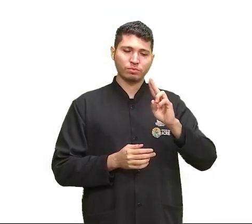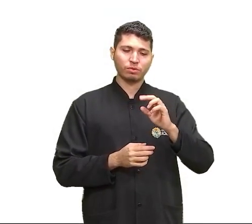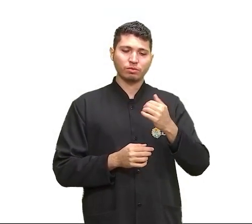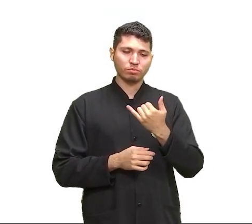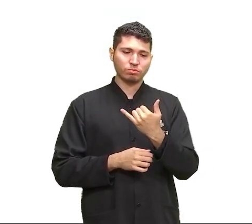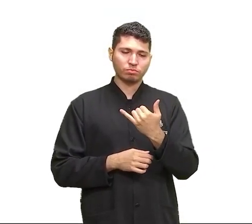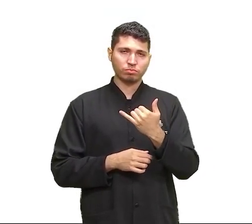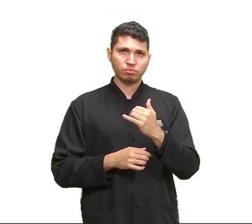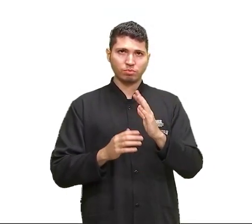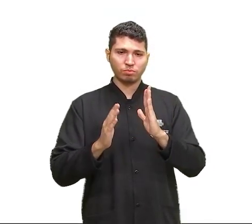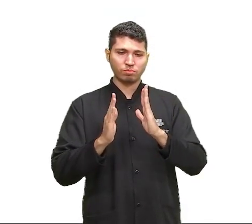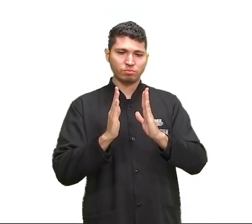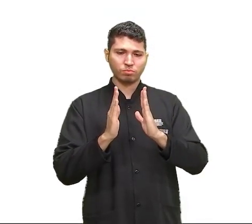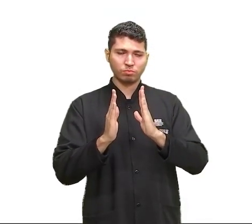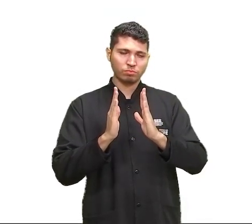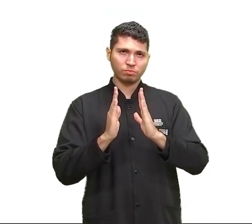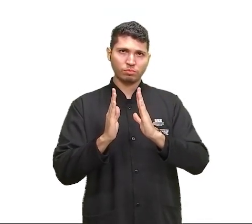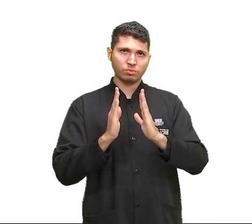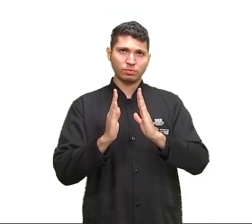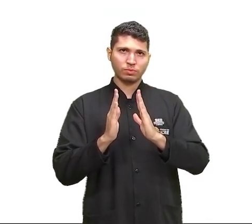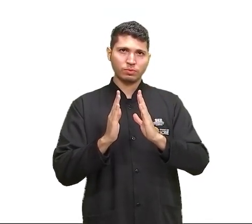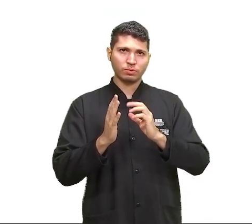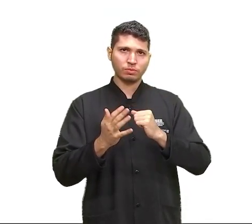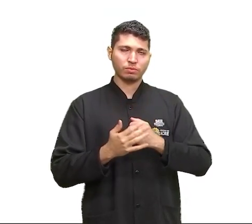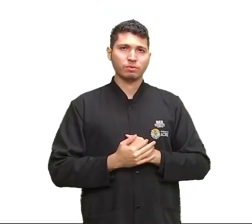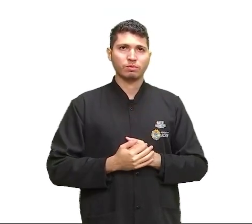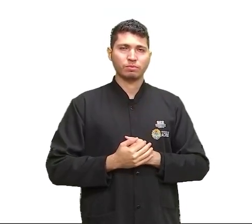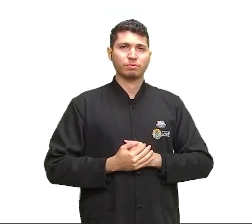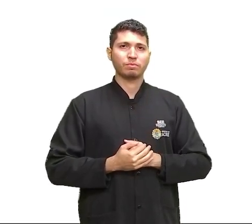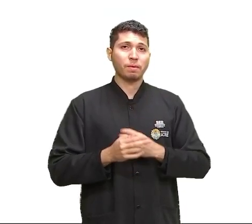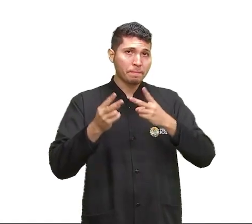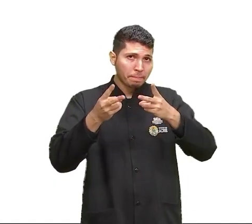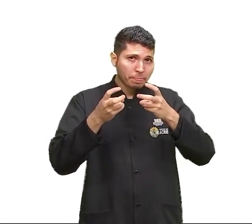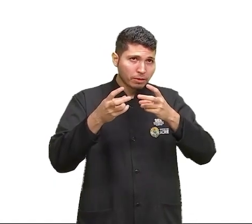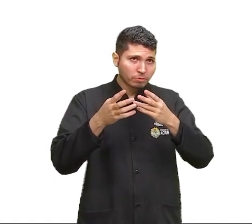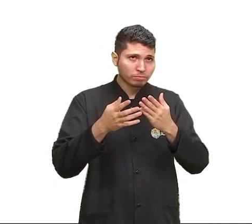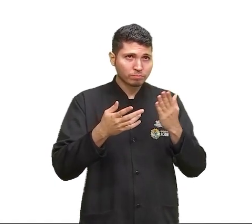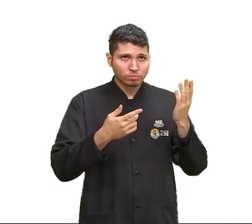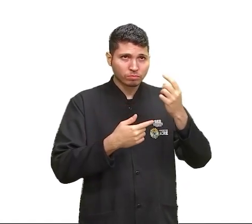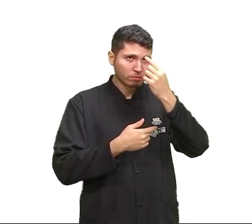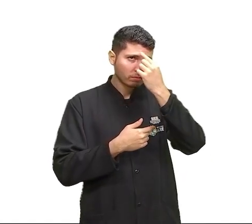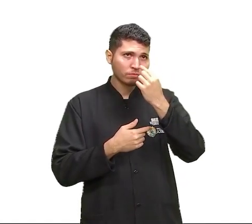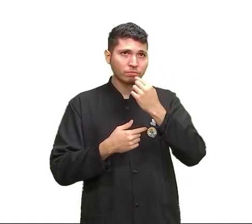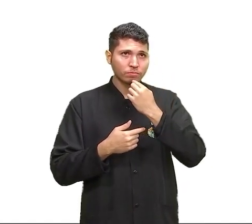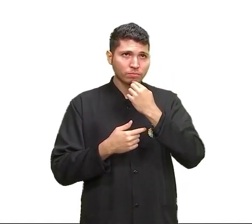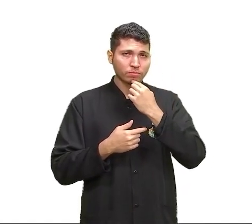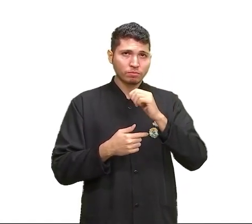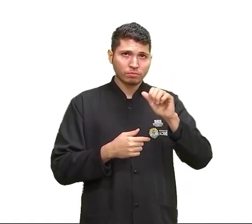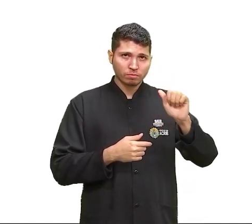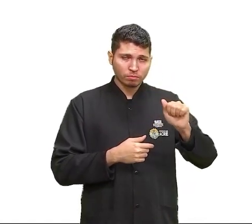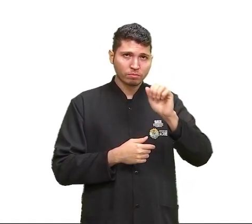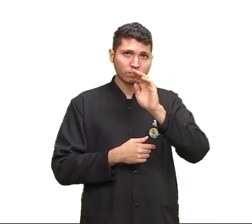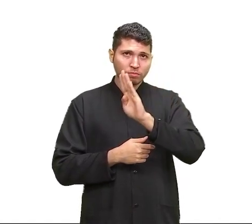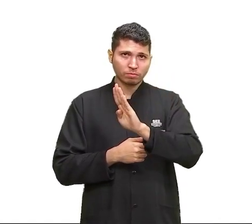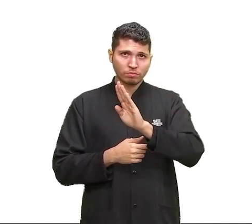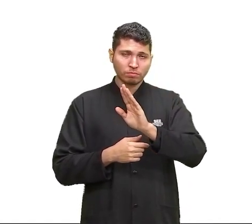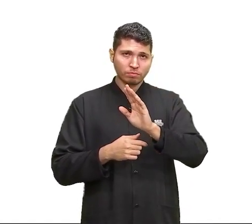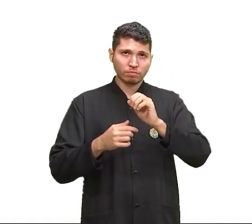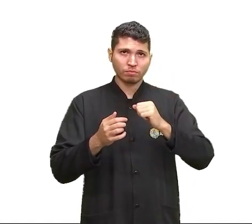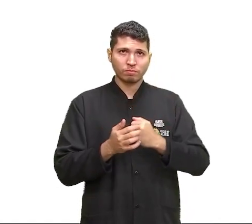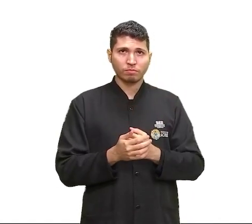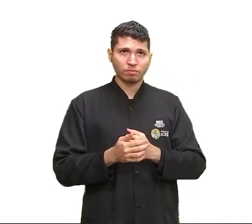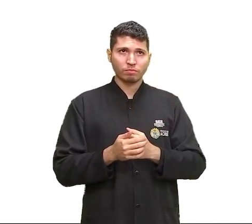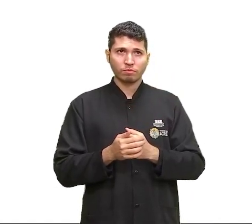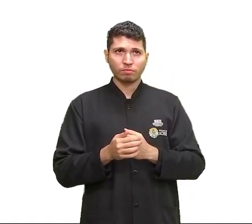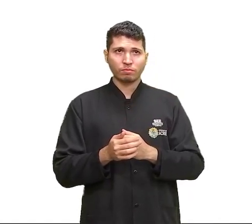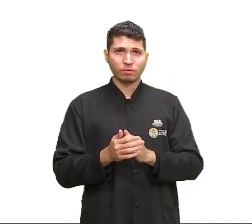está em paralelo, vamos começar sempre por ele, tá? Percebam que nessa questão aqui, a gente vê que do ponto A ao B, os resistores estão